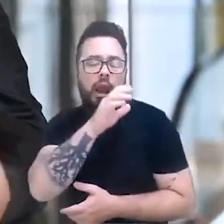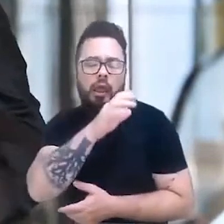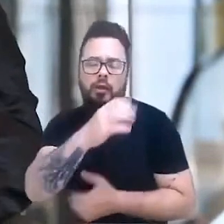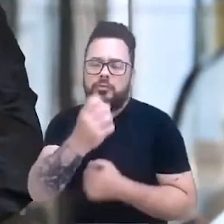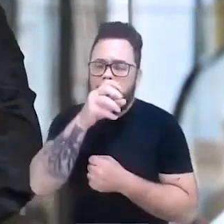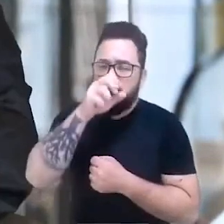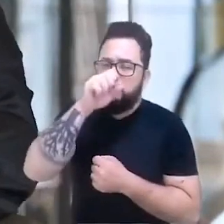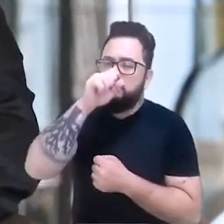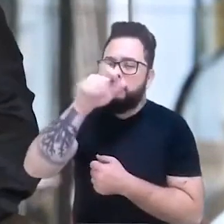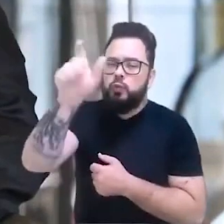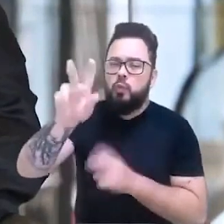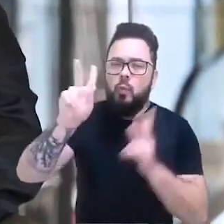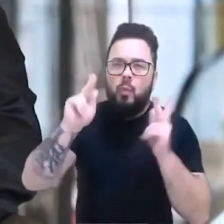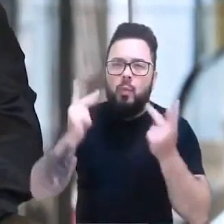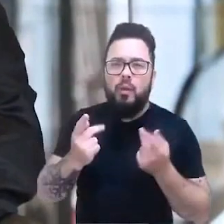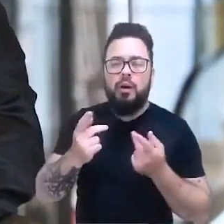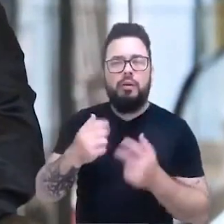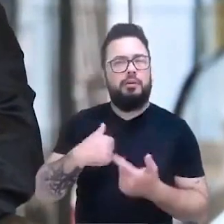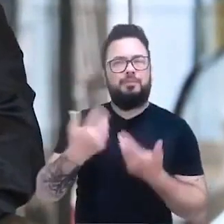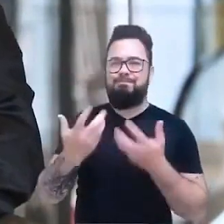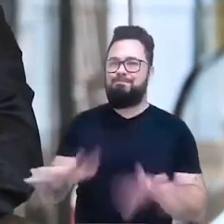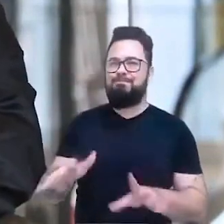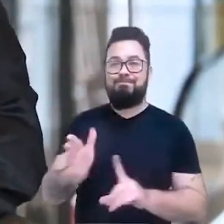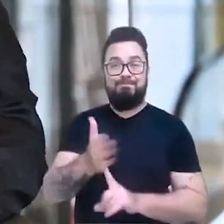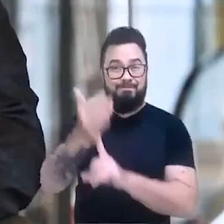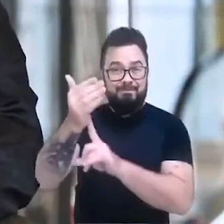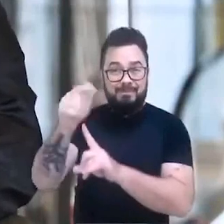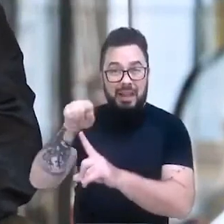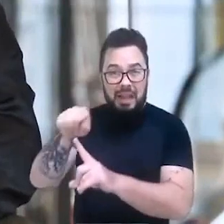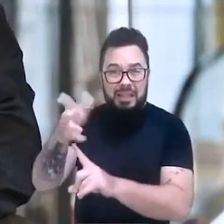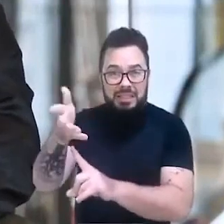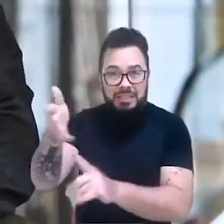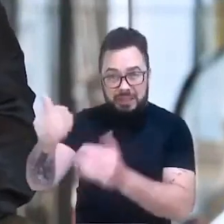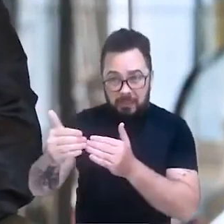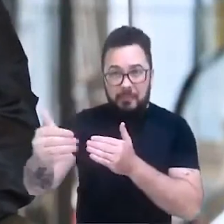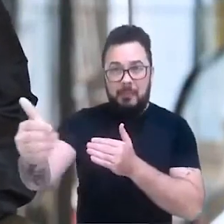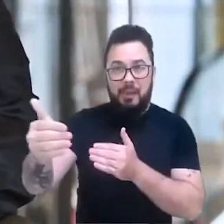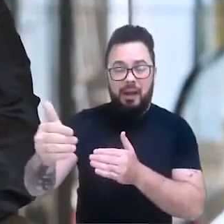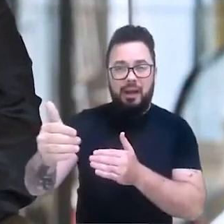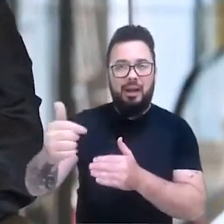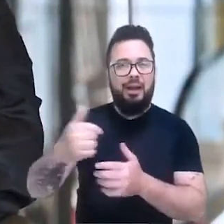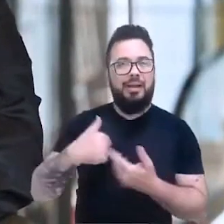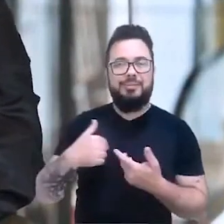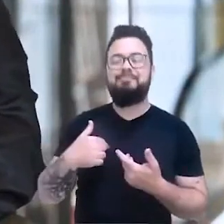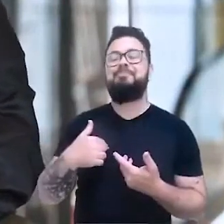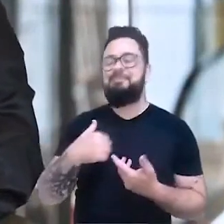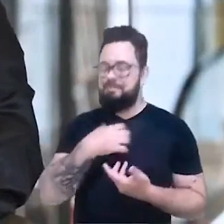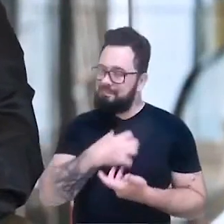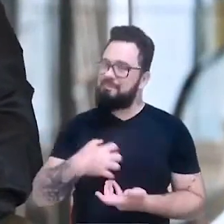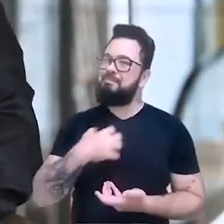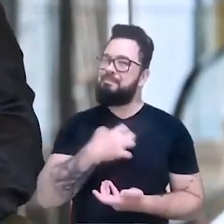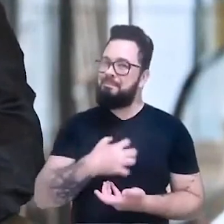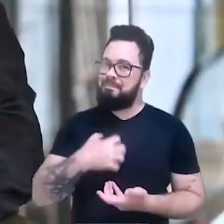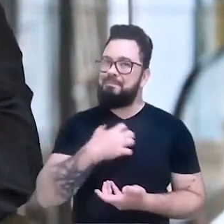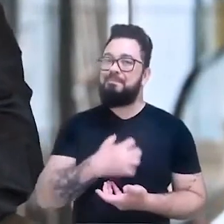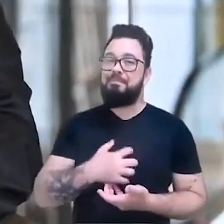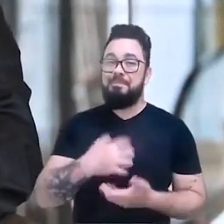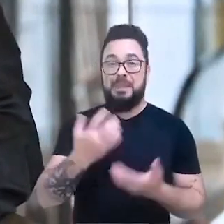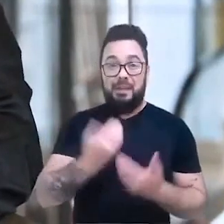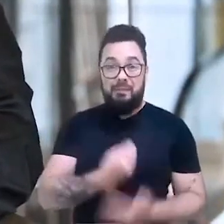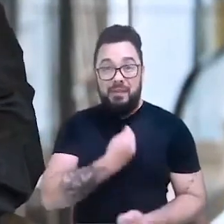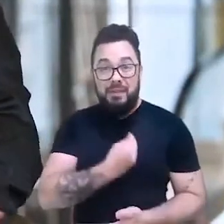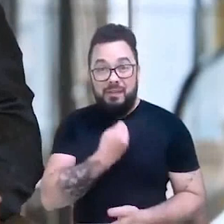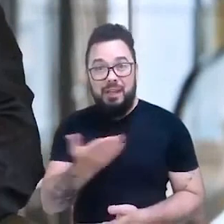não tem o calor, não tem o abraço. E esse mundo moderno eu não quero. Se esse mundo for o que tiver daqui para frente, aí sim eu vou